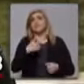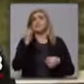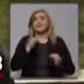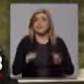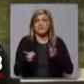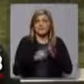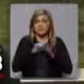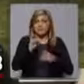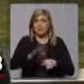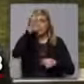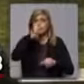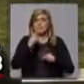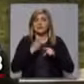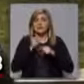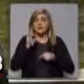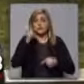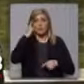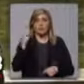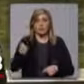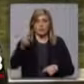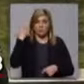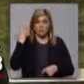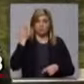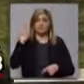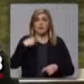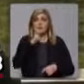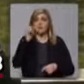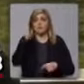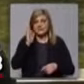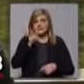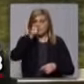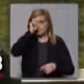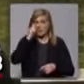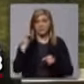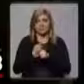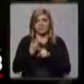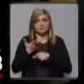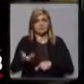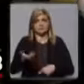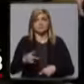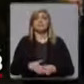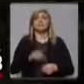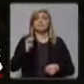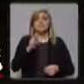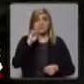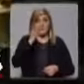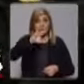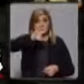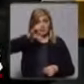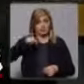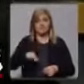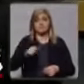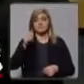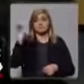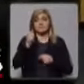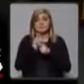to have the Greek government understand that commitments have to be respected. Dos três países resgatados, Portugal e